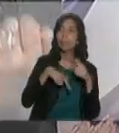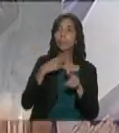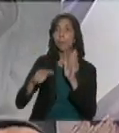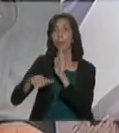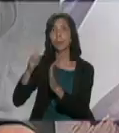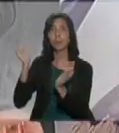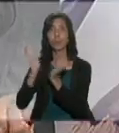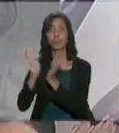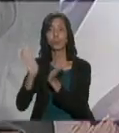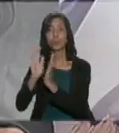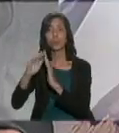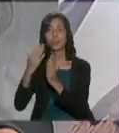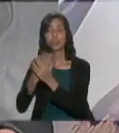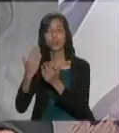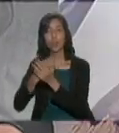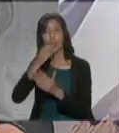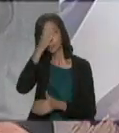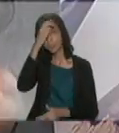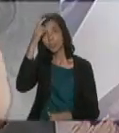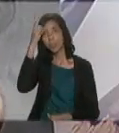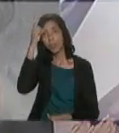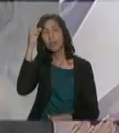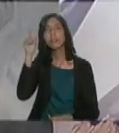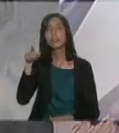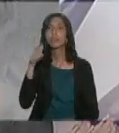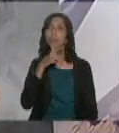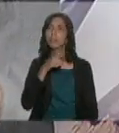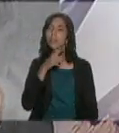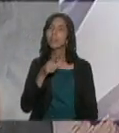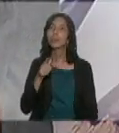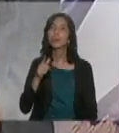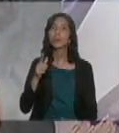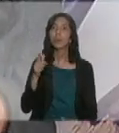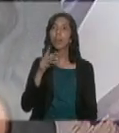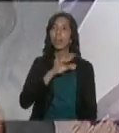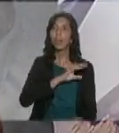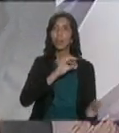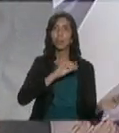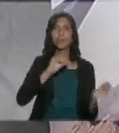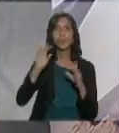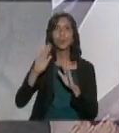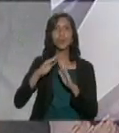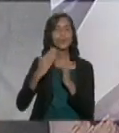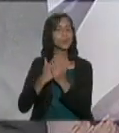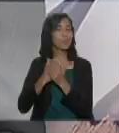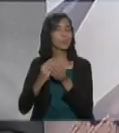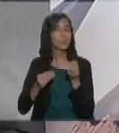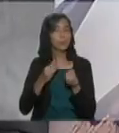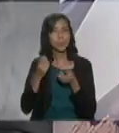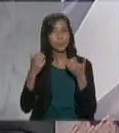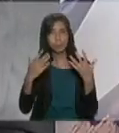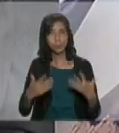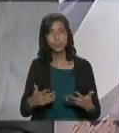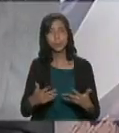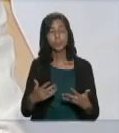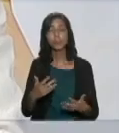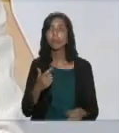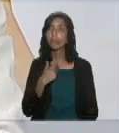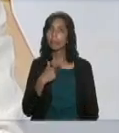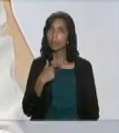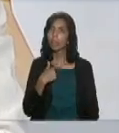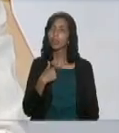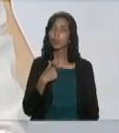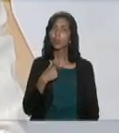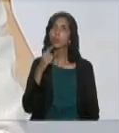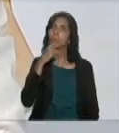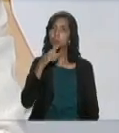tua primeira turminha numa creche municipal, o retorno que você teve da escola para a qual eles foram, né? Como é que foi isso? Conta aí. Eu tive uma